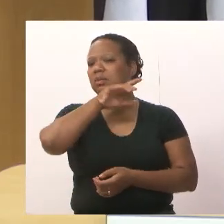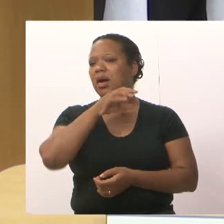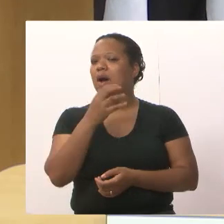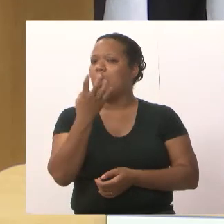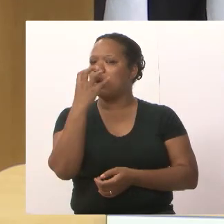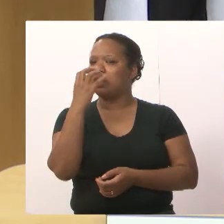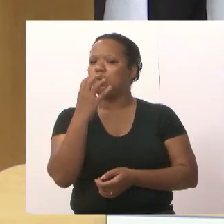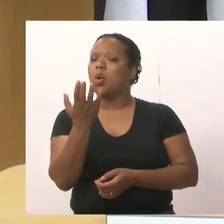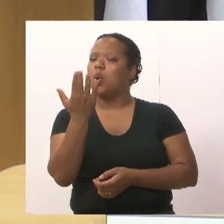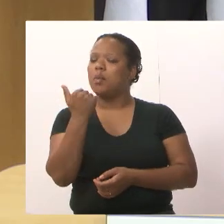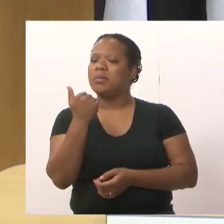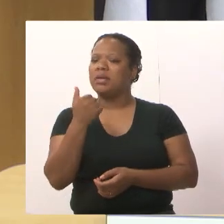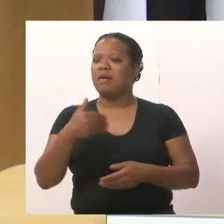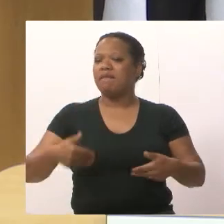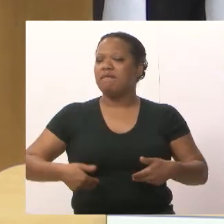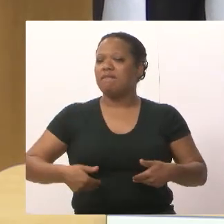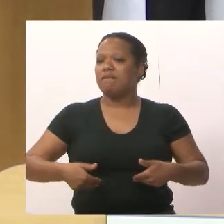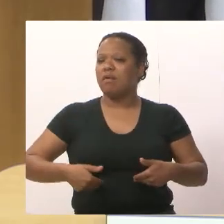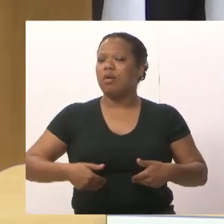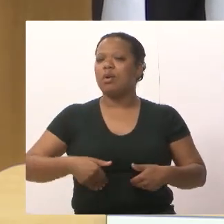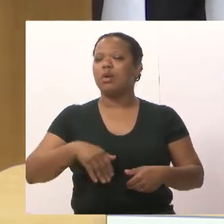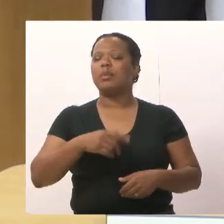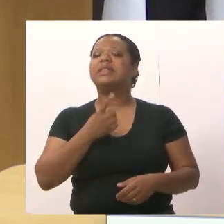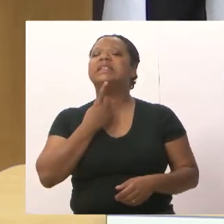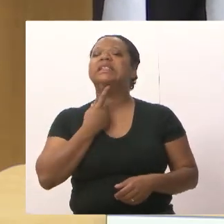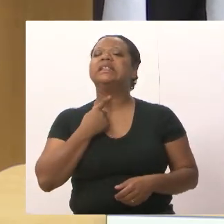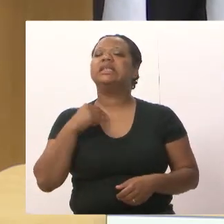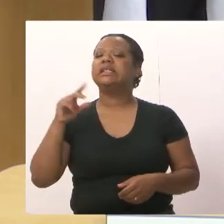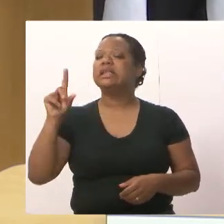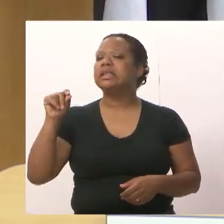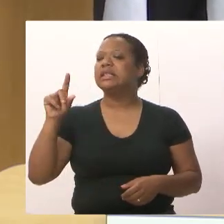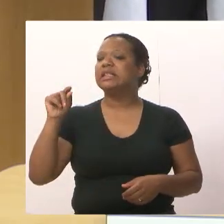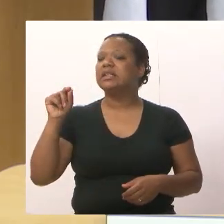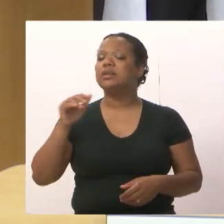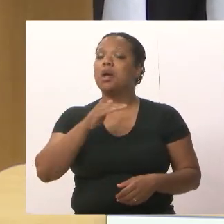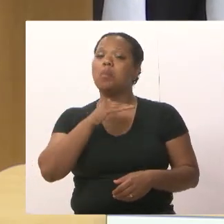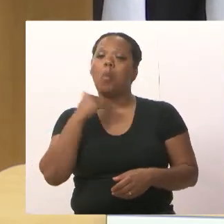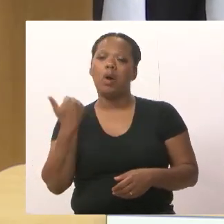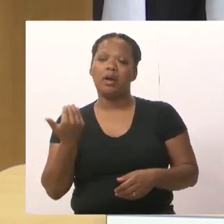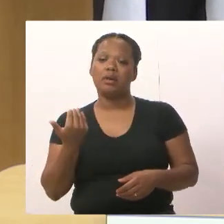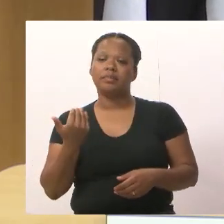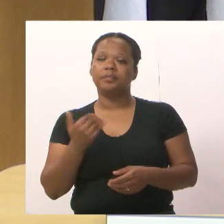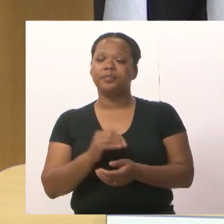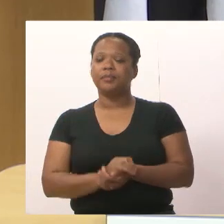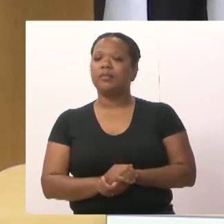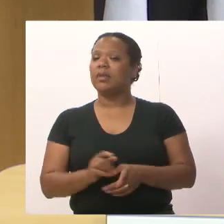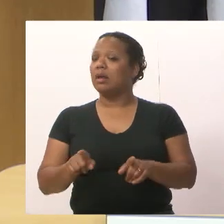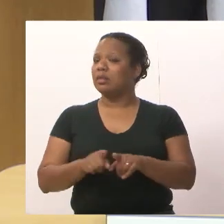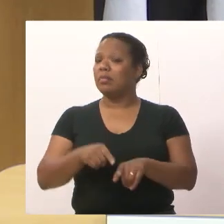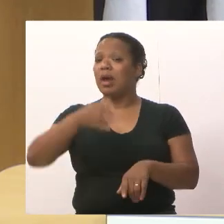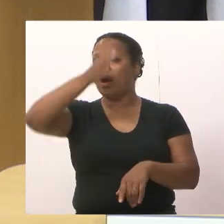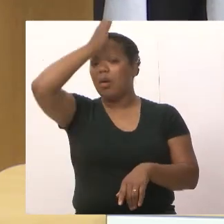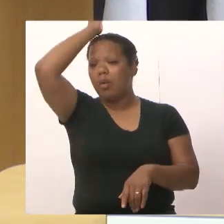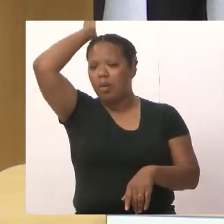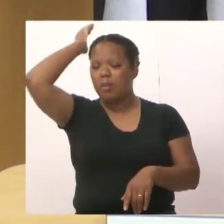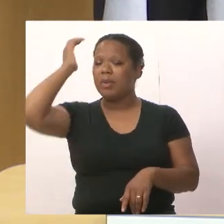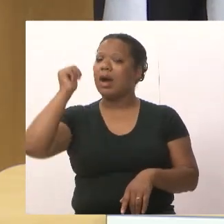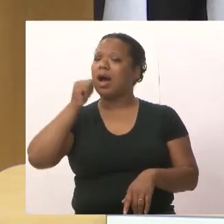cachorro, morriam de sede e fome. Voltar na época de Roma, os pais daquela época que tinham um filho com